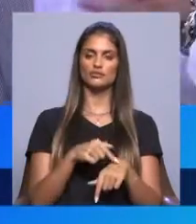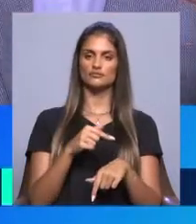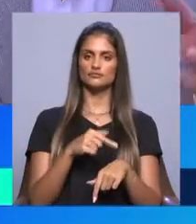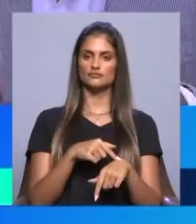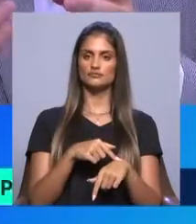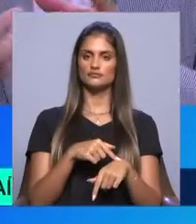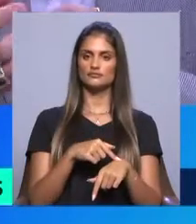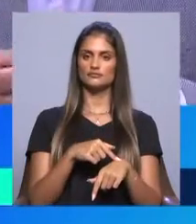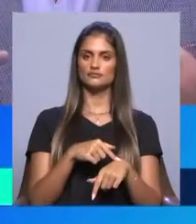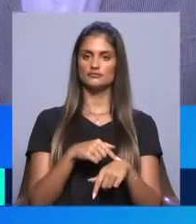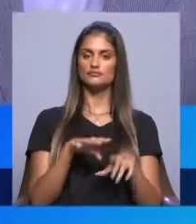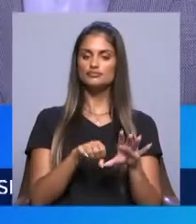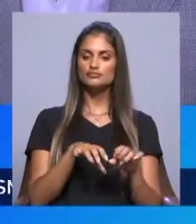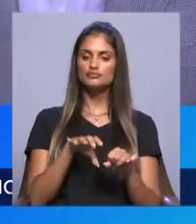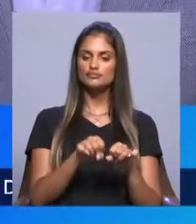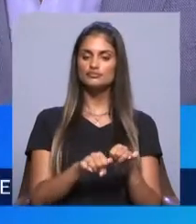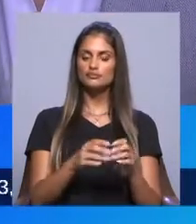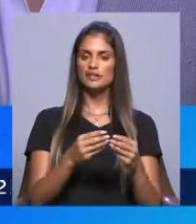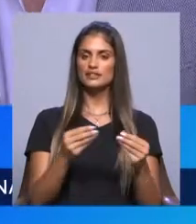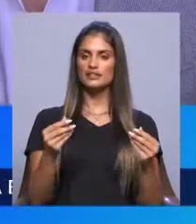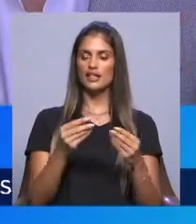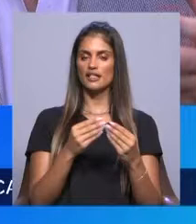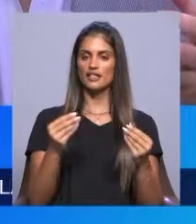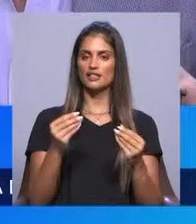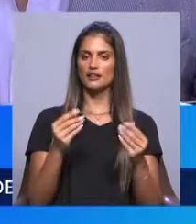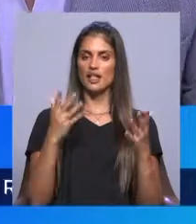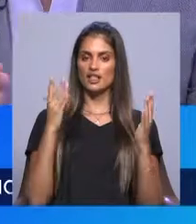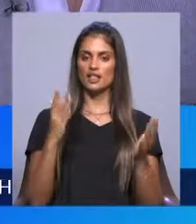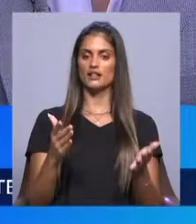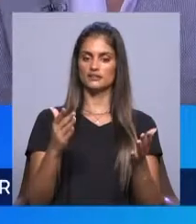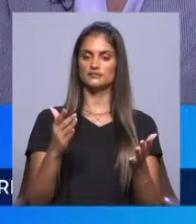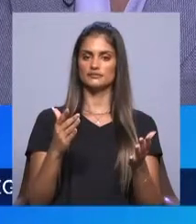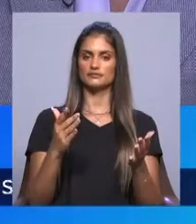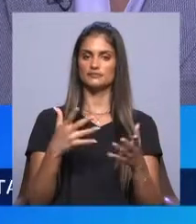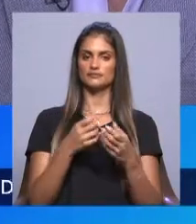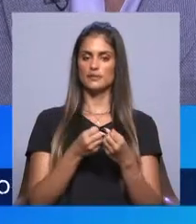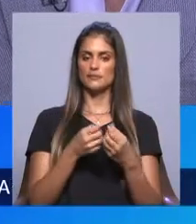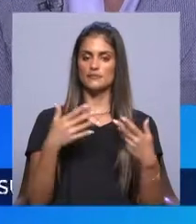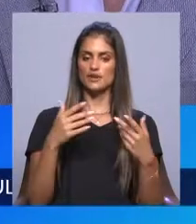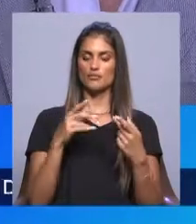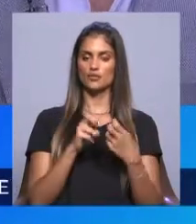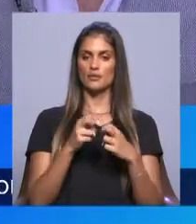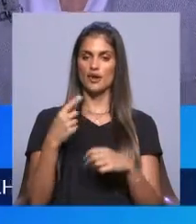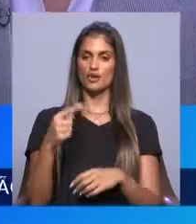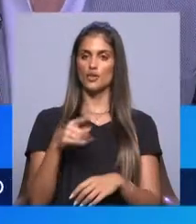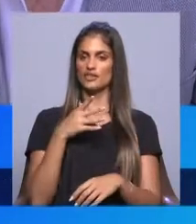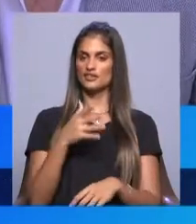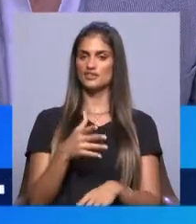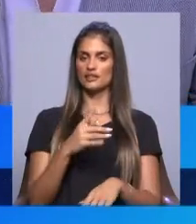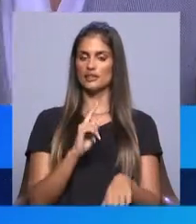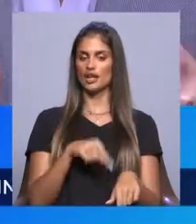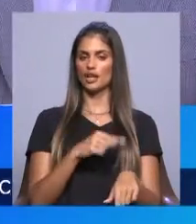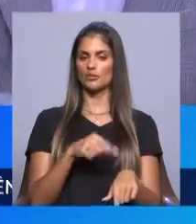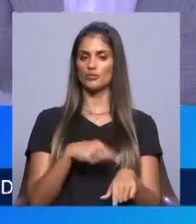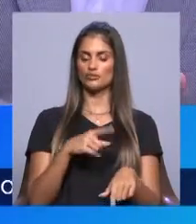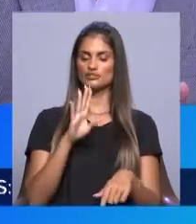andou a comer material e assim ficar muito grande, com muita massa. Mas logo aí temos um problema, Daniel. Eu disse muito tempo.